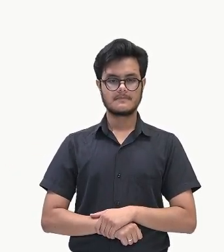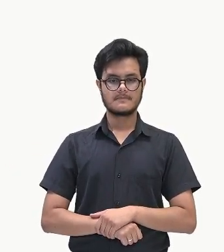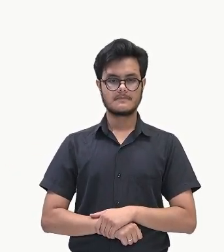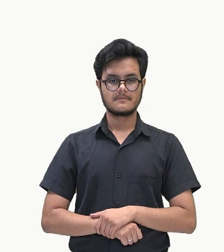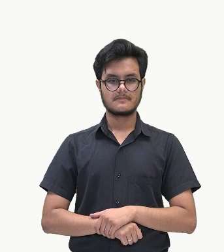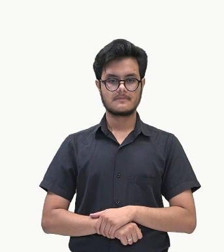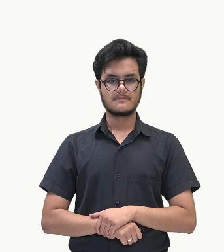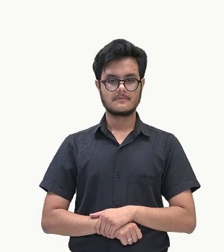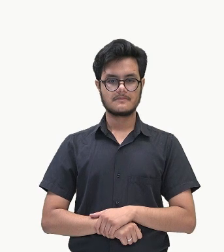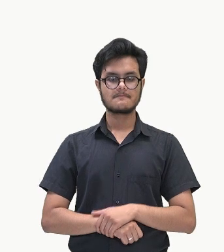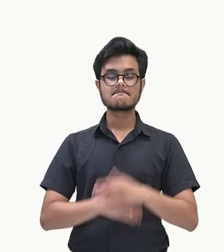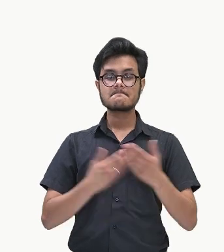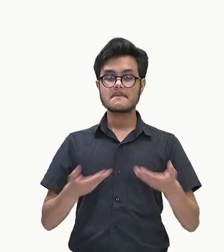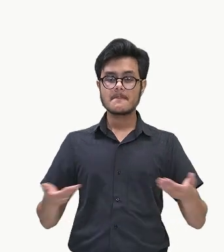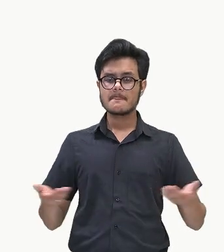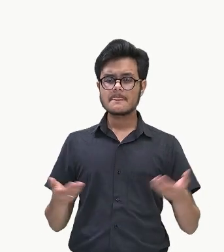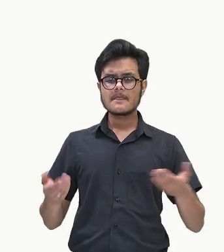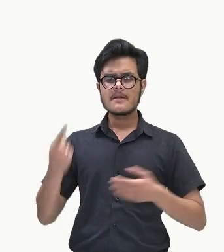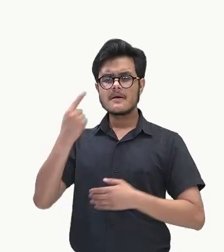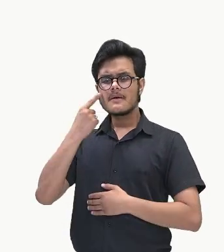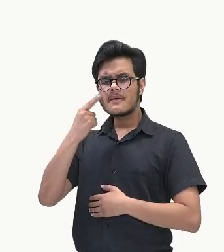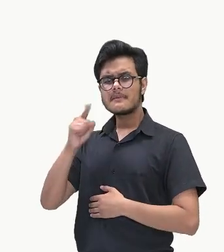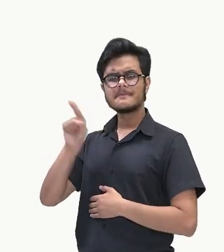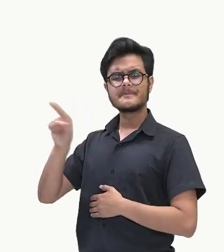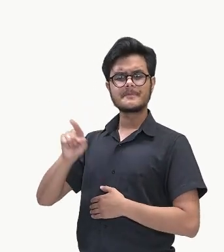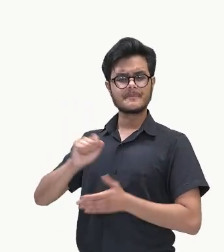Então, agora, ó, vamos lá.